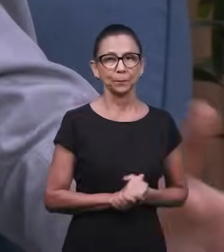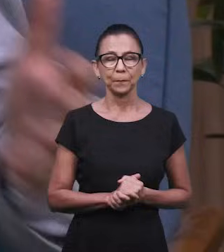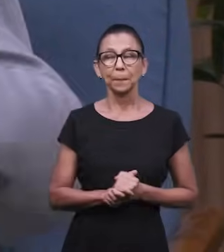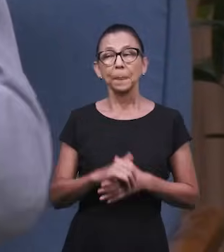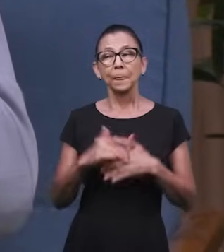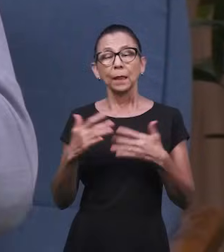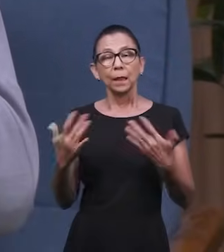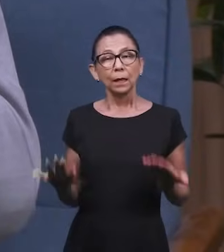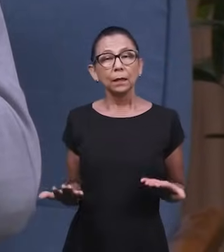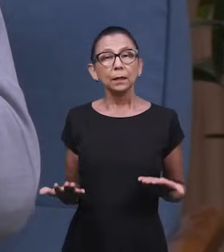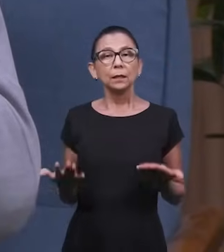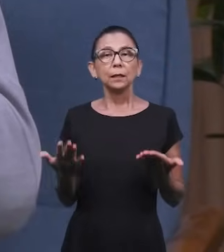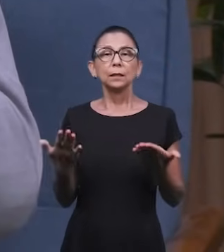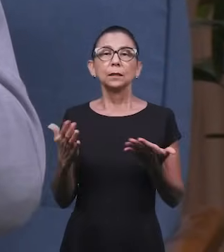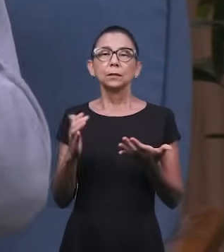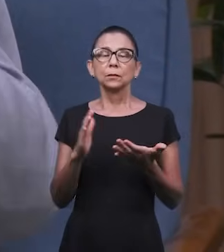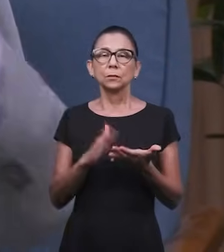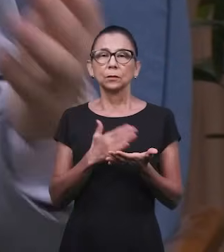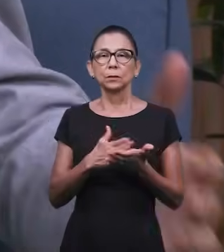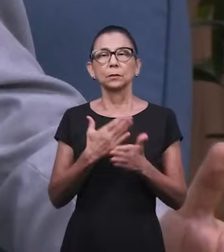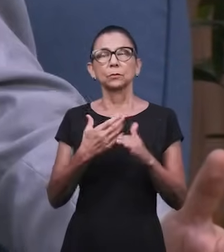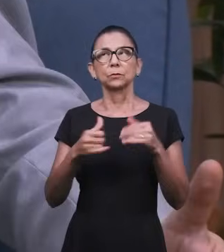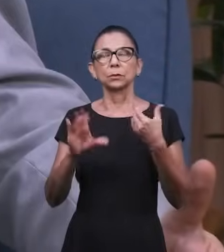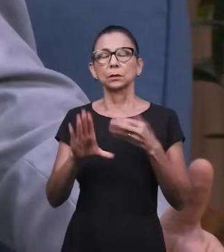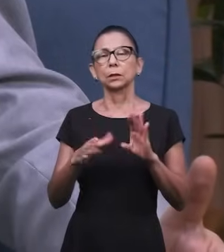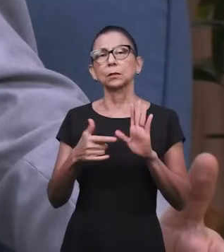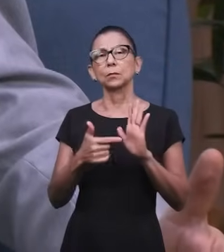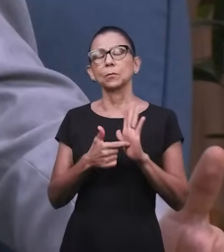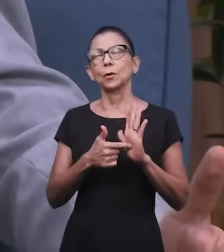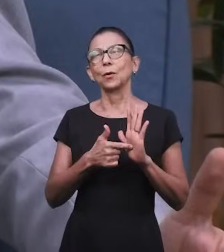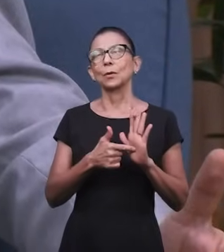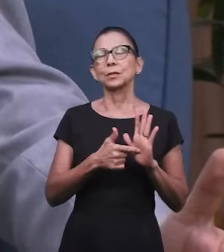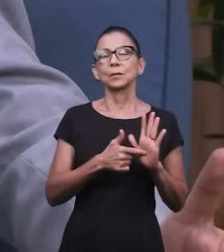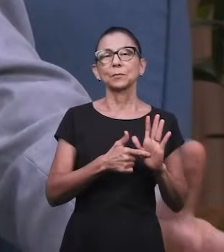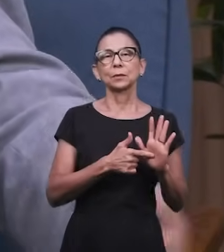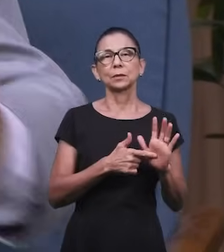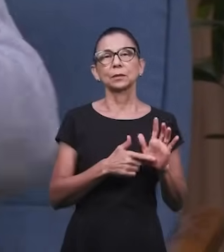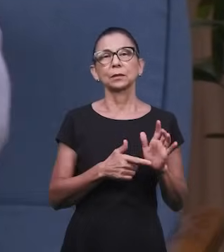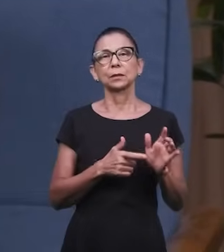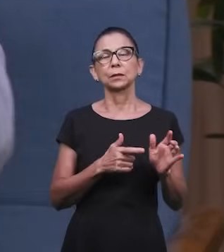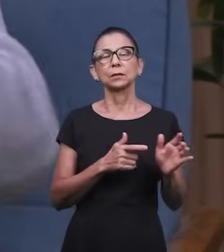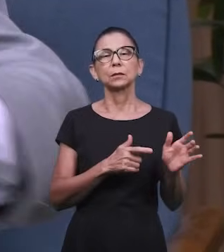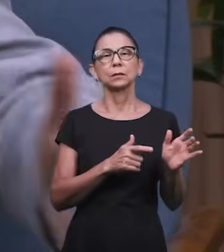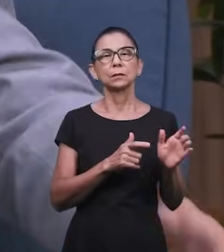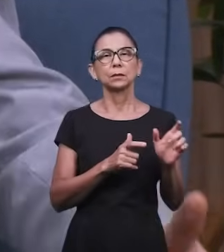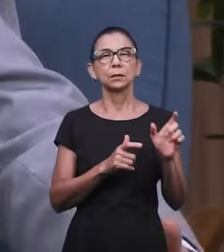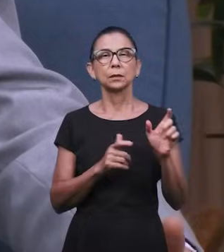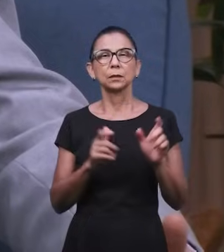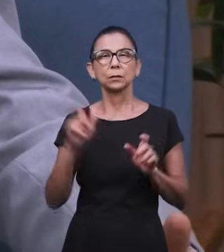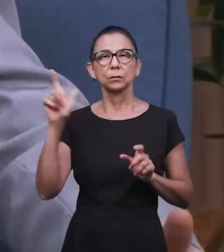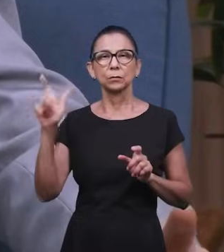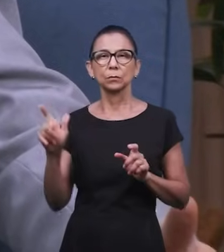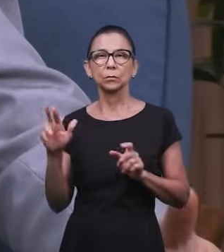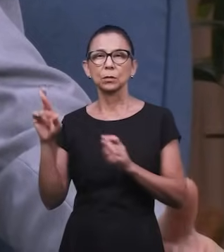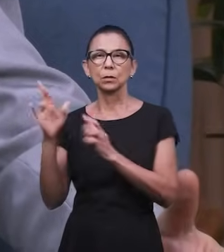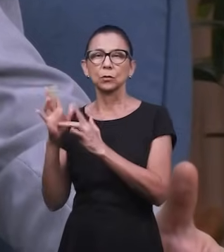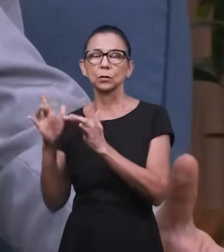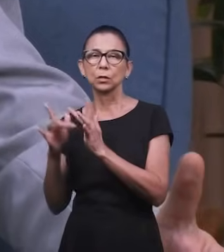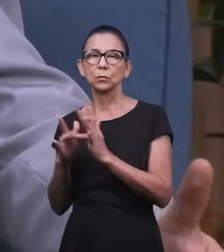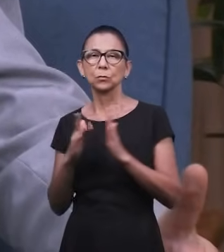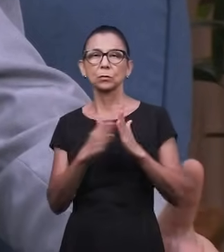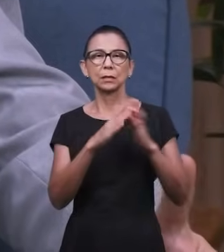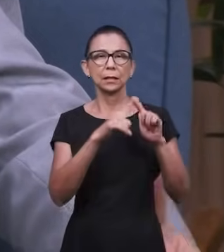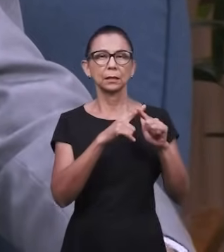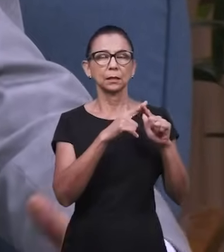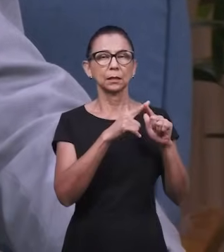noiva com o noivo, né? A alegria do momento maravilhoso do arrebatamento, como a gente comentou um pouco antes aqui, o momento